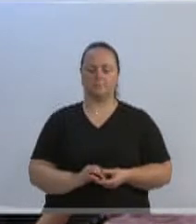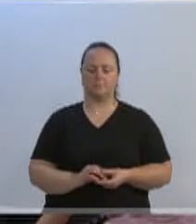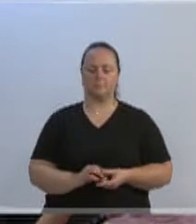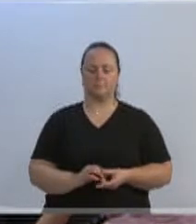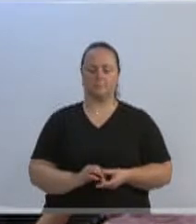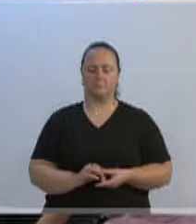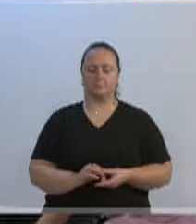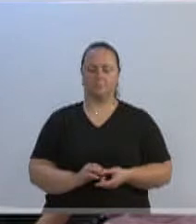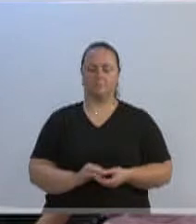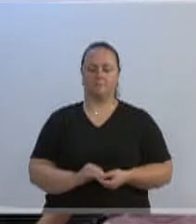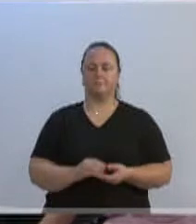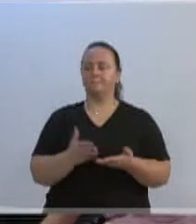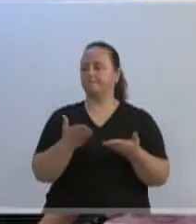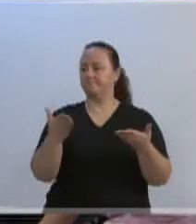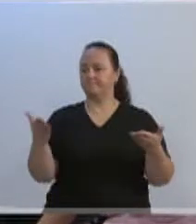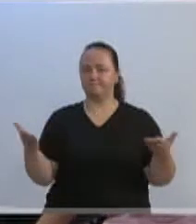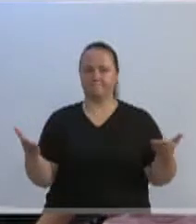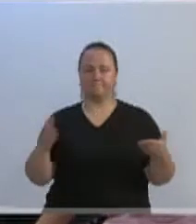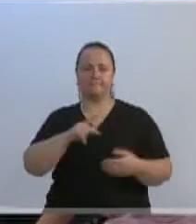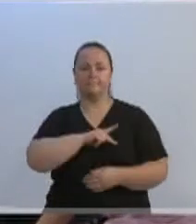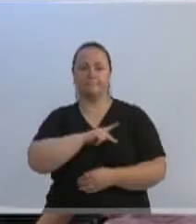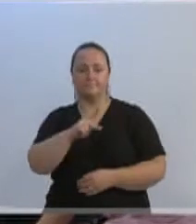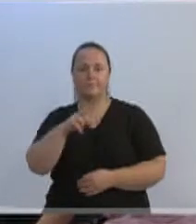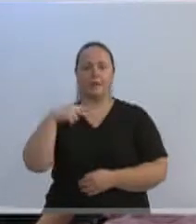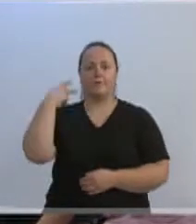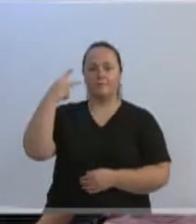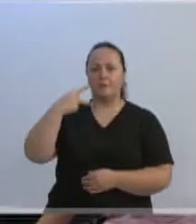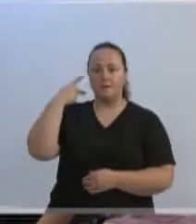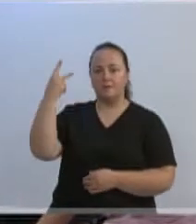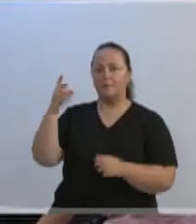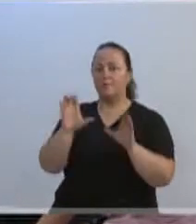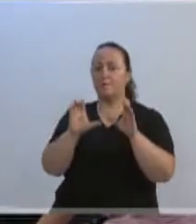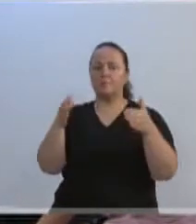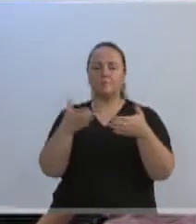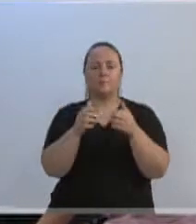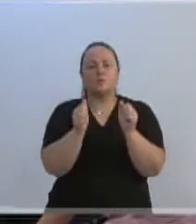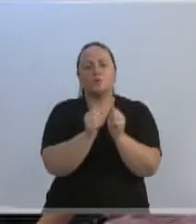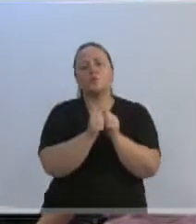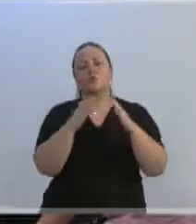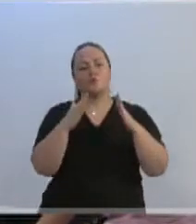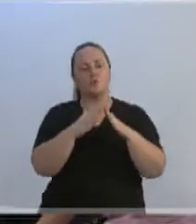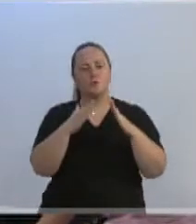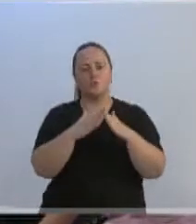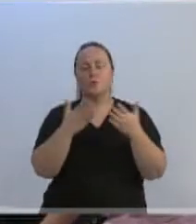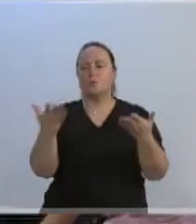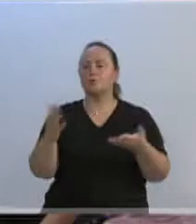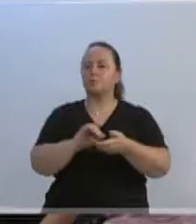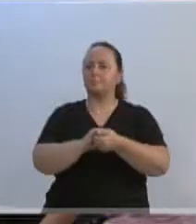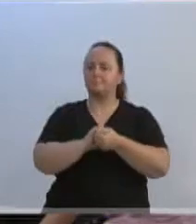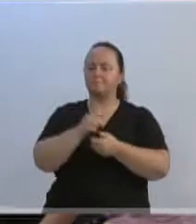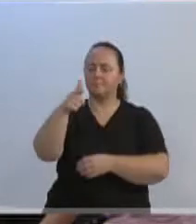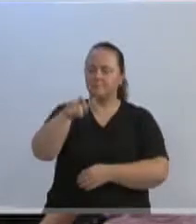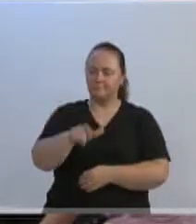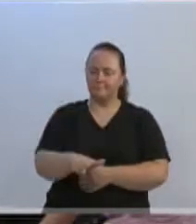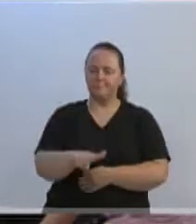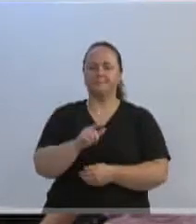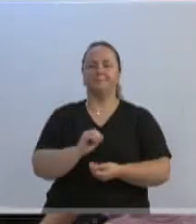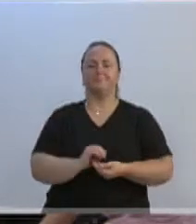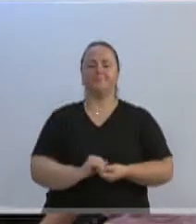senhor presidente senhores vereadores como da campanha através dos vossos lares meus cumprimentos mais uma vez